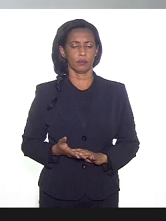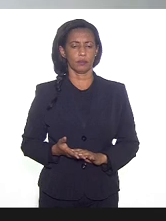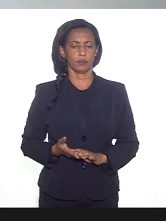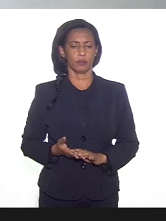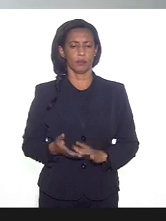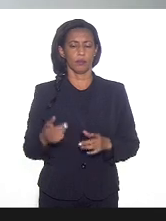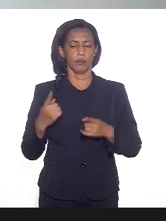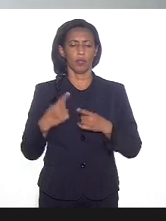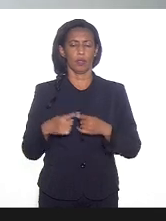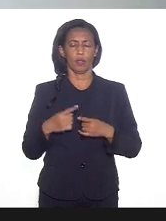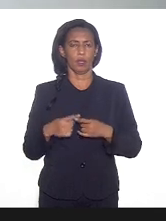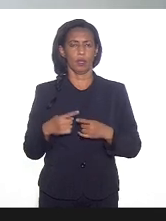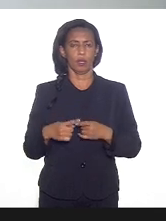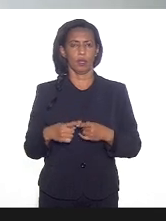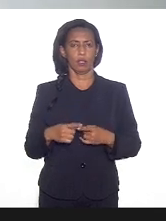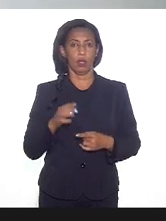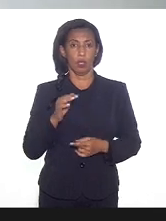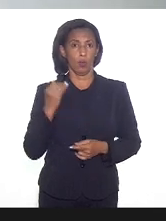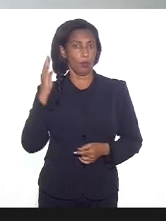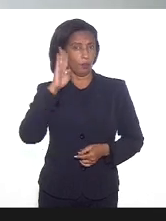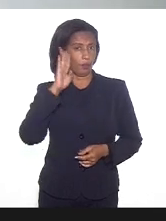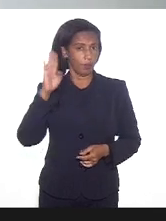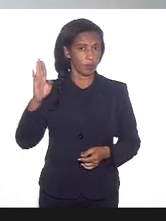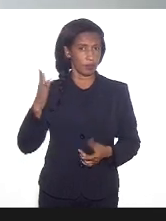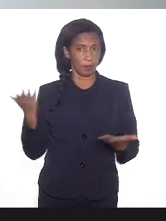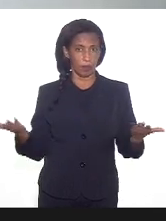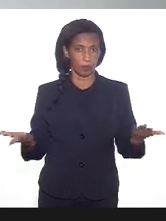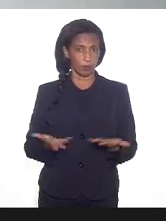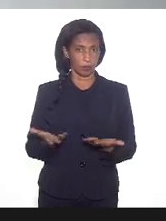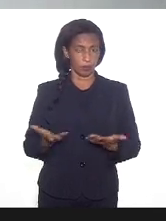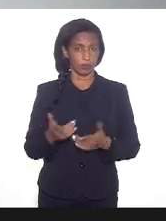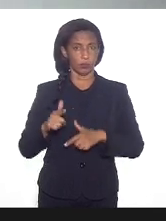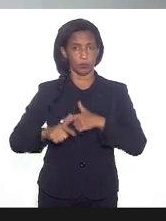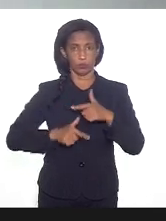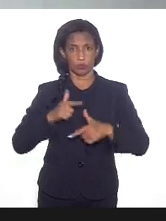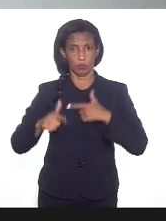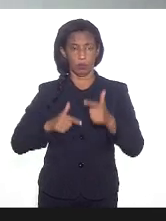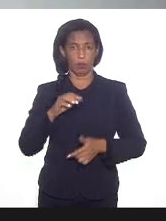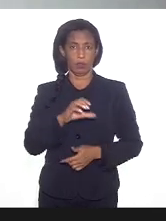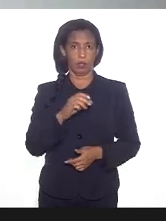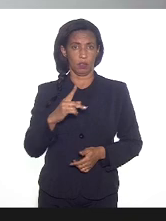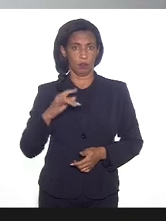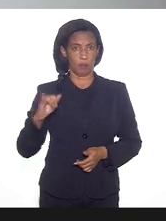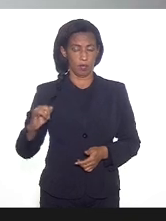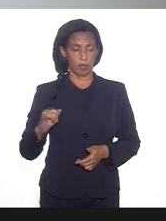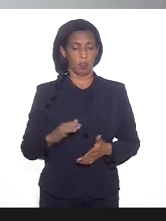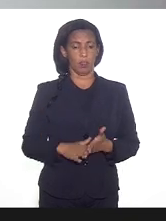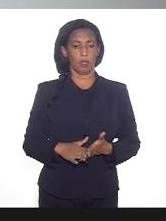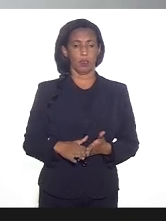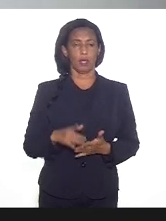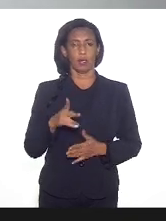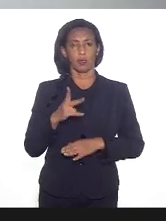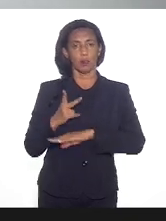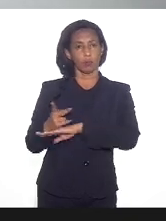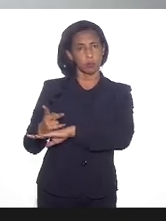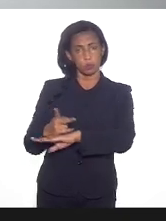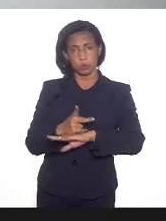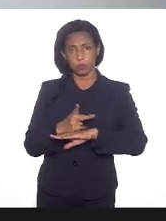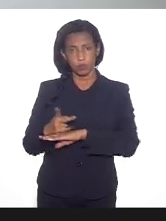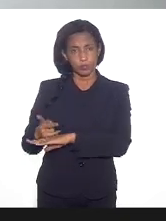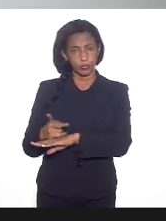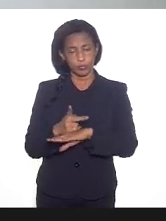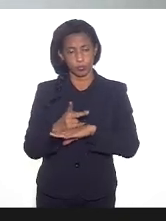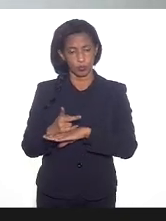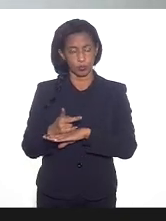acho que o fundamental, dos trabalhos da CPI, eu acho que já se espelham nessa busca da